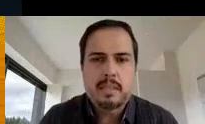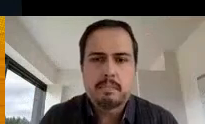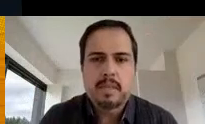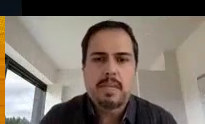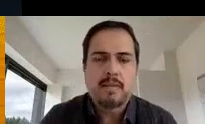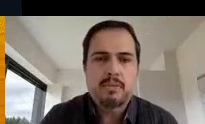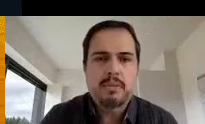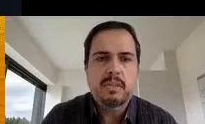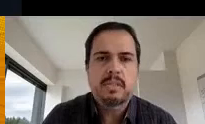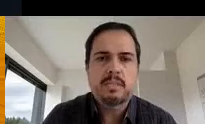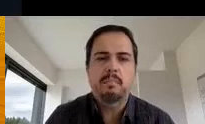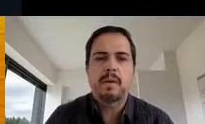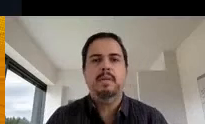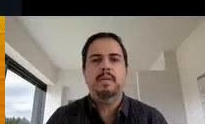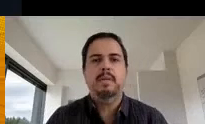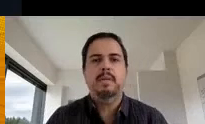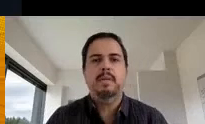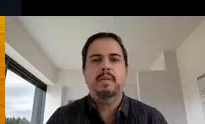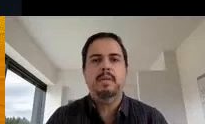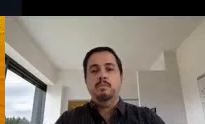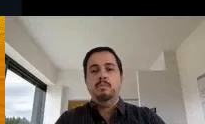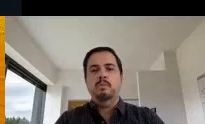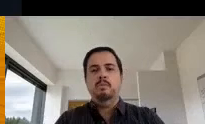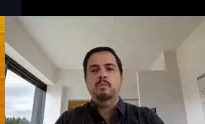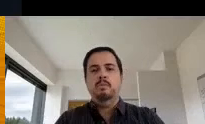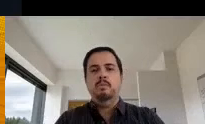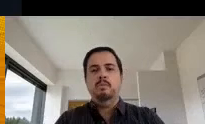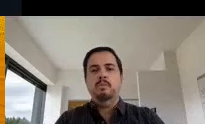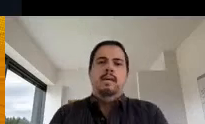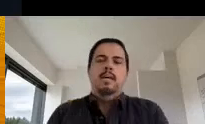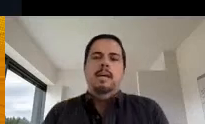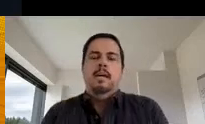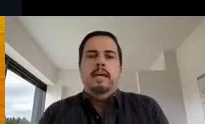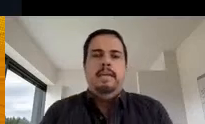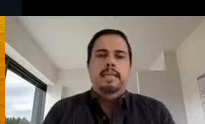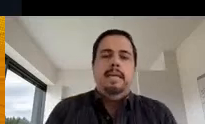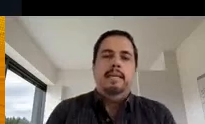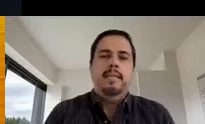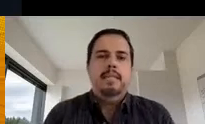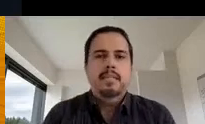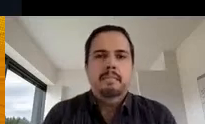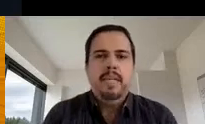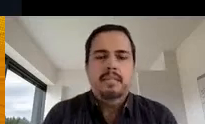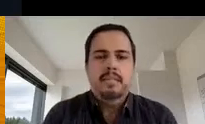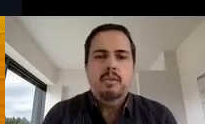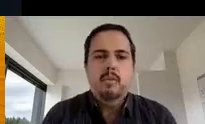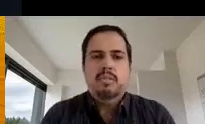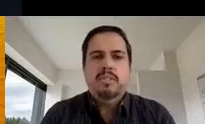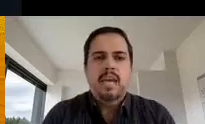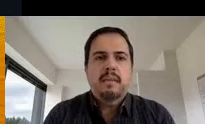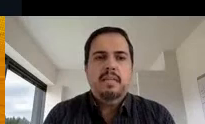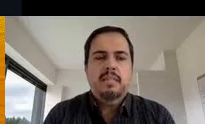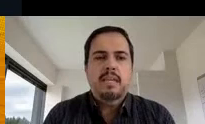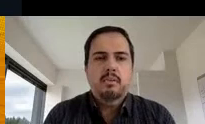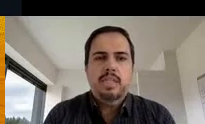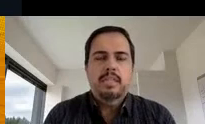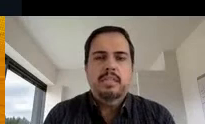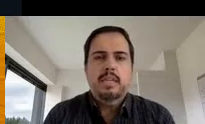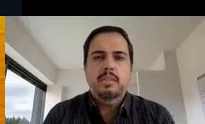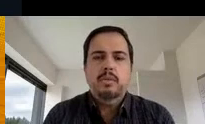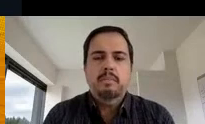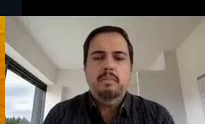tem esse gráficozinho aqui, esse mapa que mostra um negócio que é muito doido. Você tem as empresas que